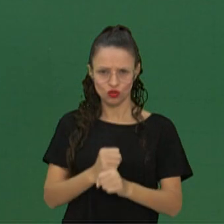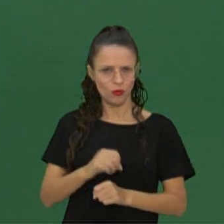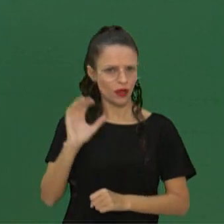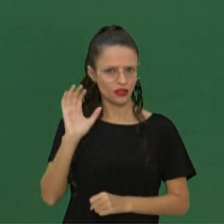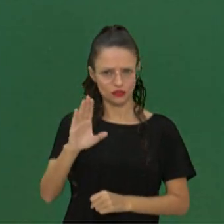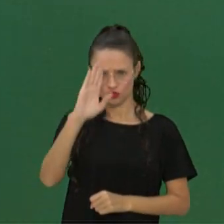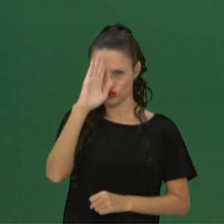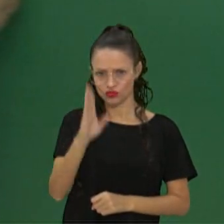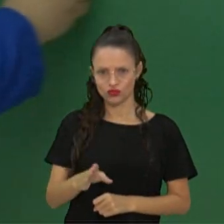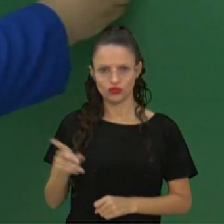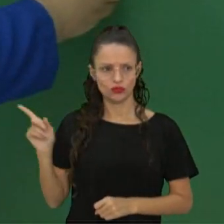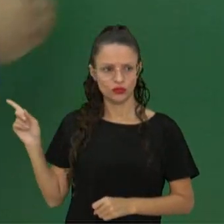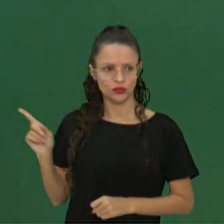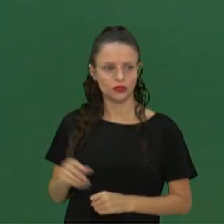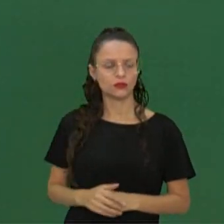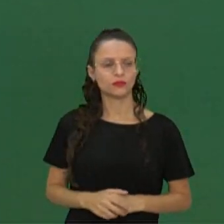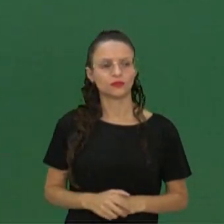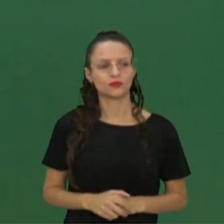tá?